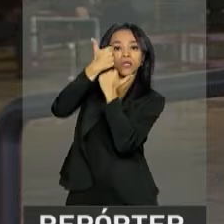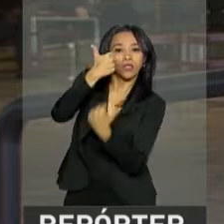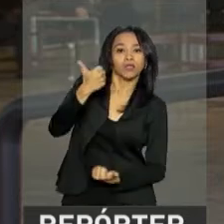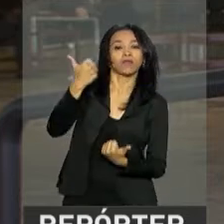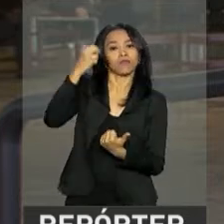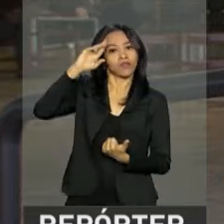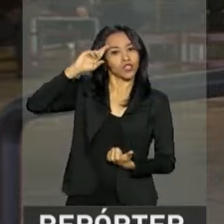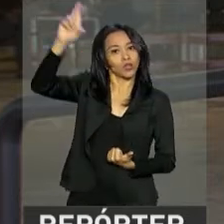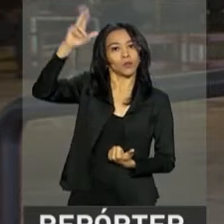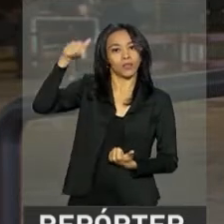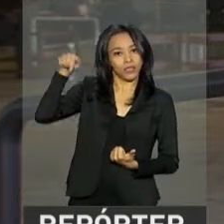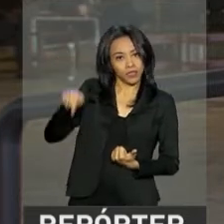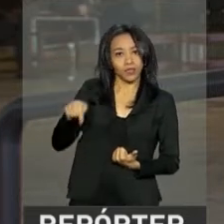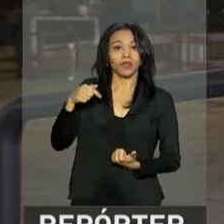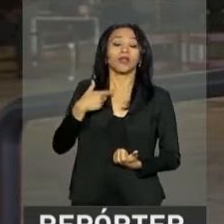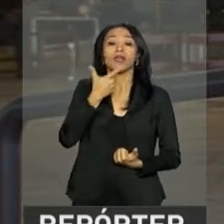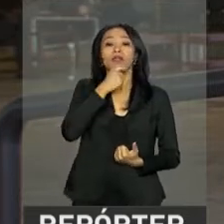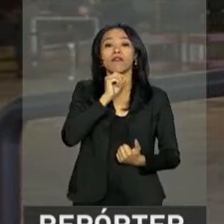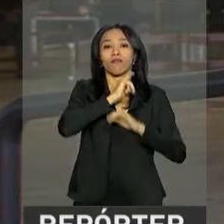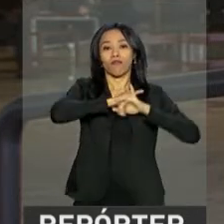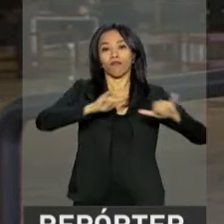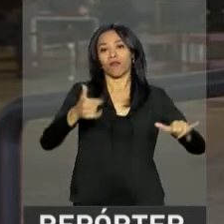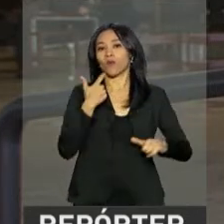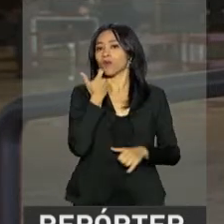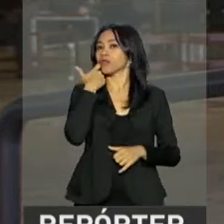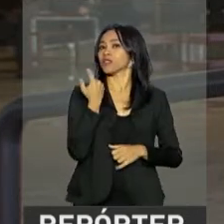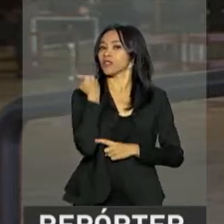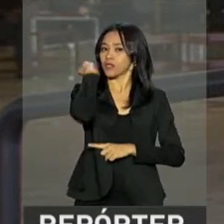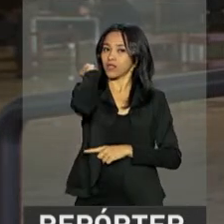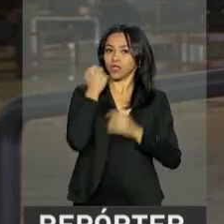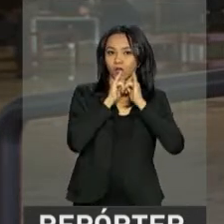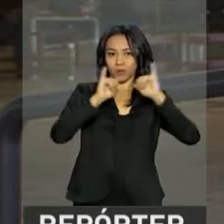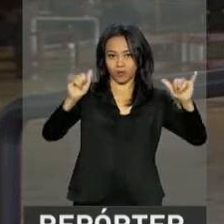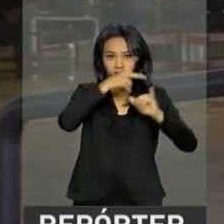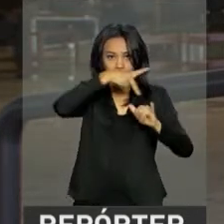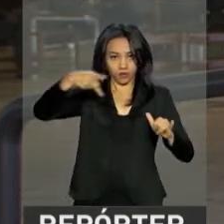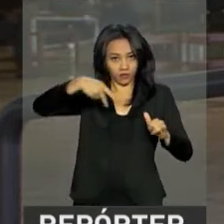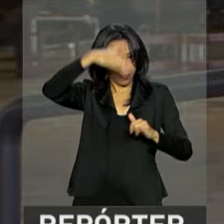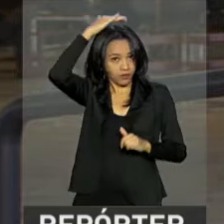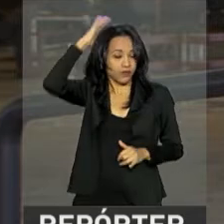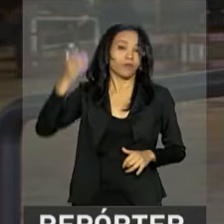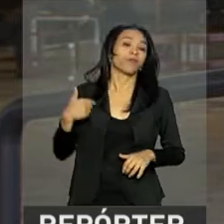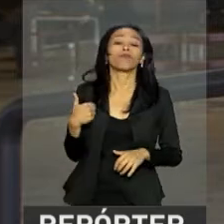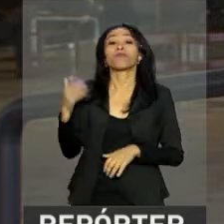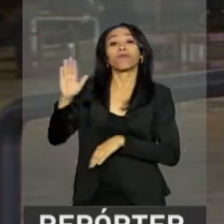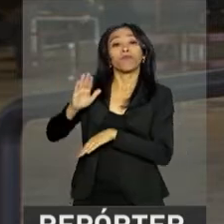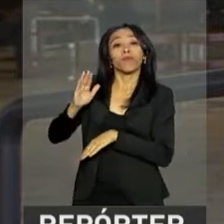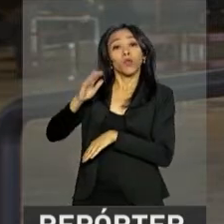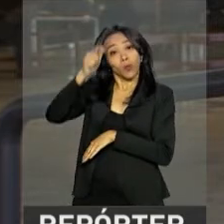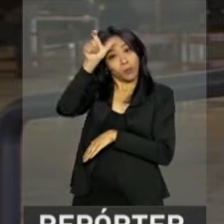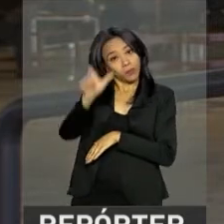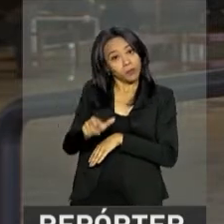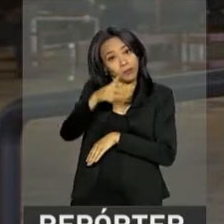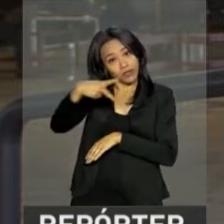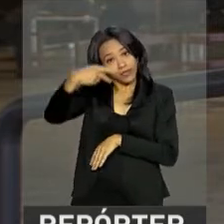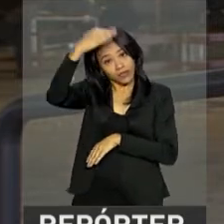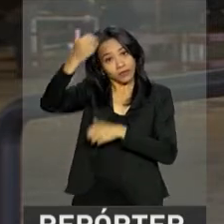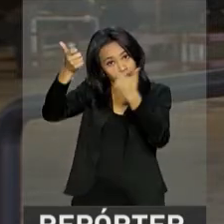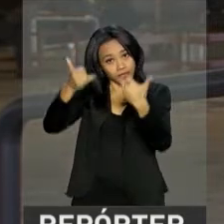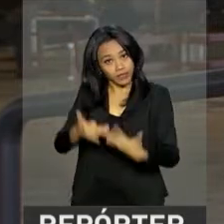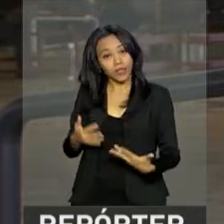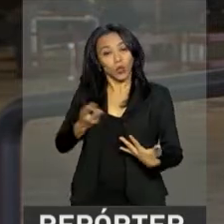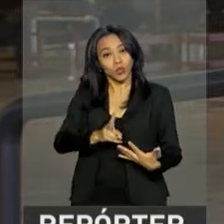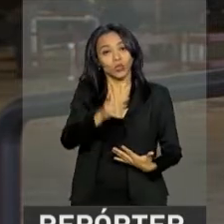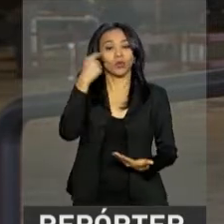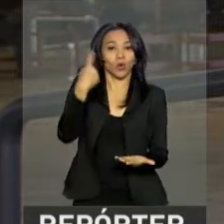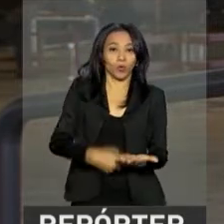foi feito pelo presidente michel temer na última sexta-feira segundo o presidente o governo continua comprometido com a